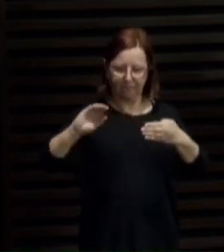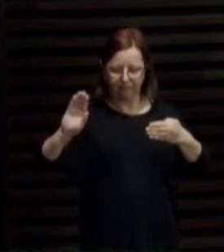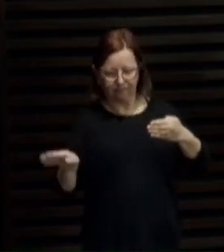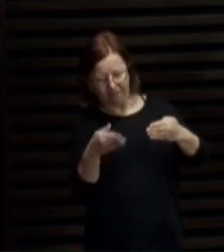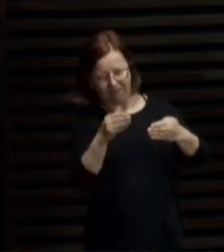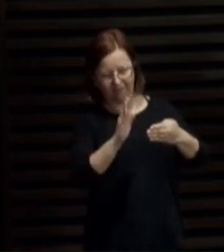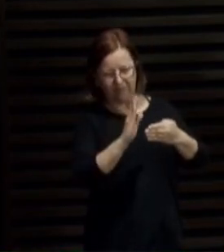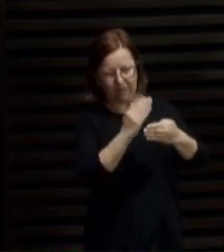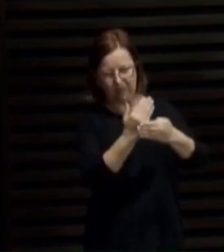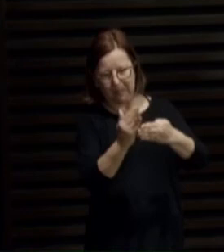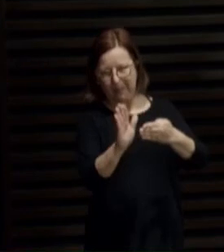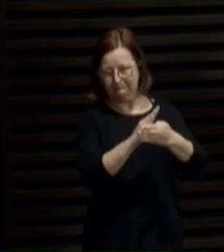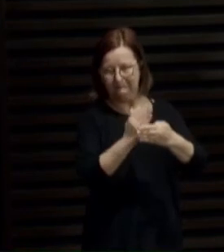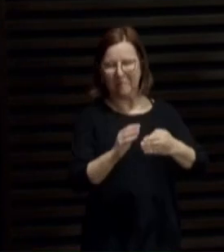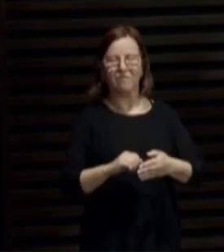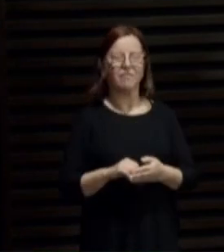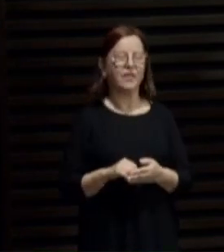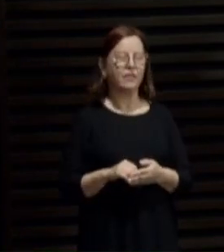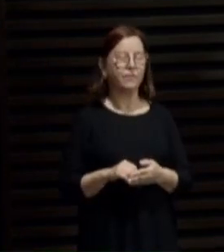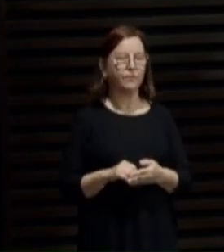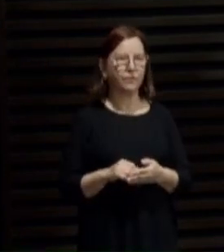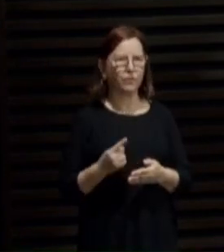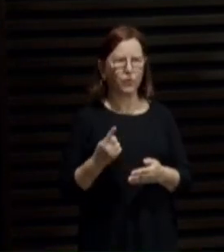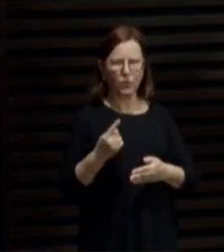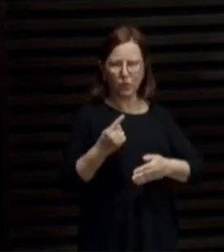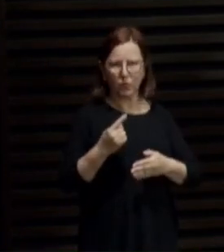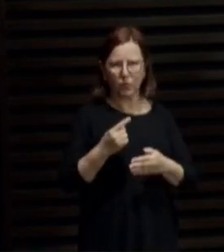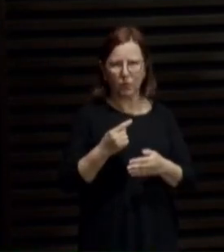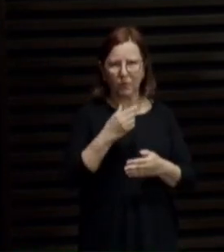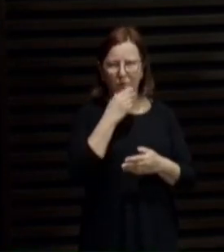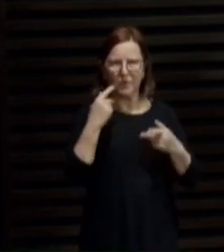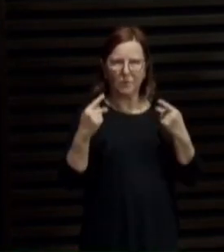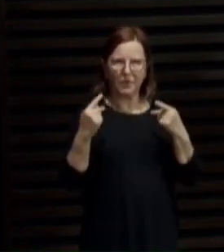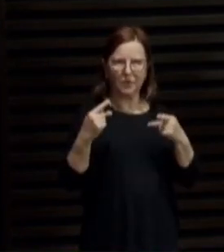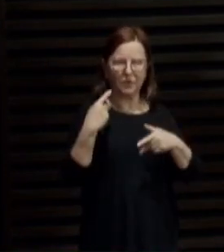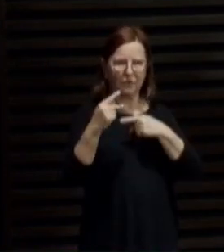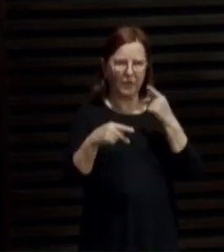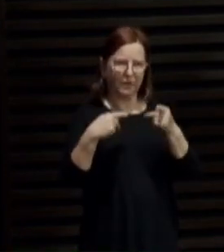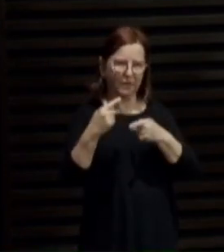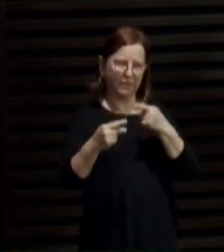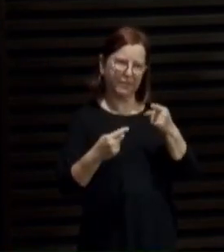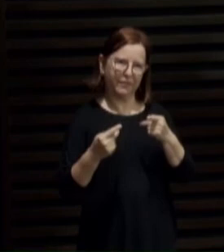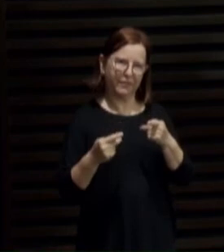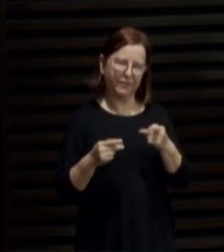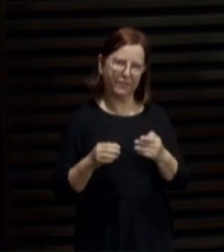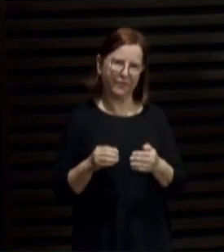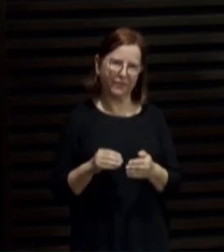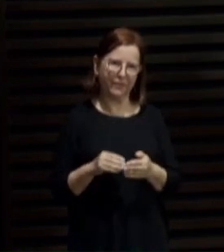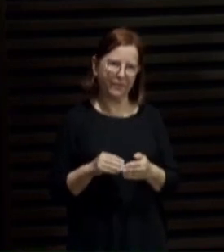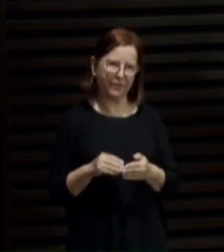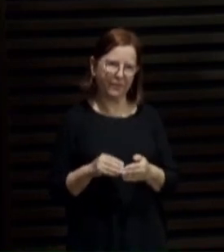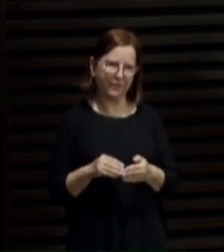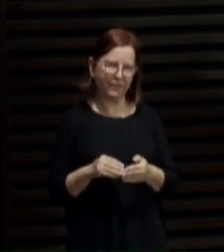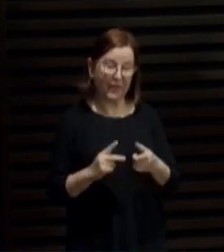Moody, o evangelista, os rudes entalhes da repreensão tem o